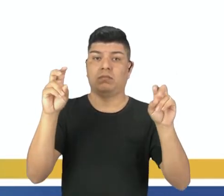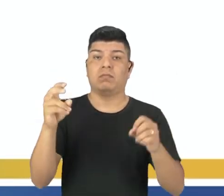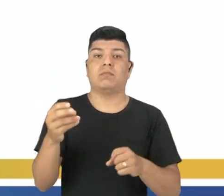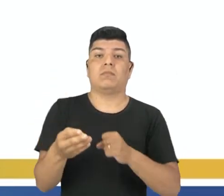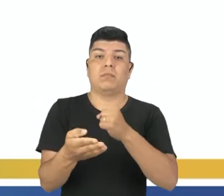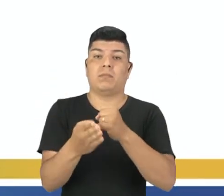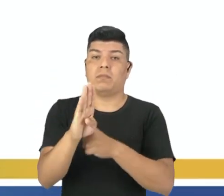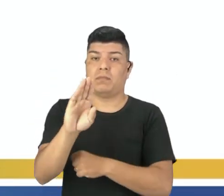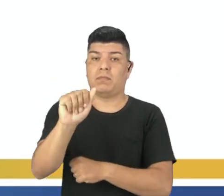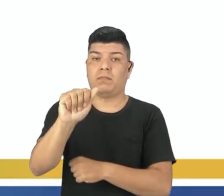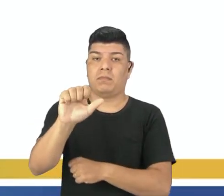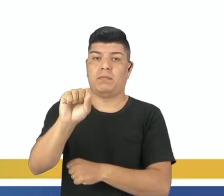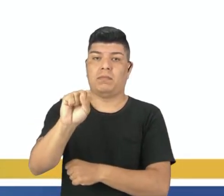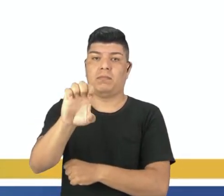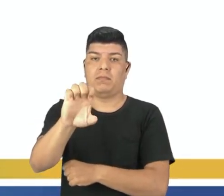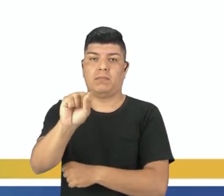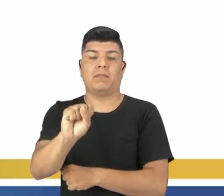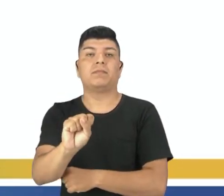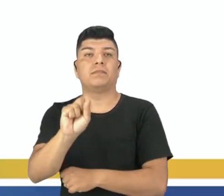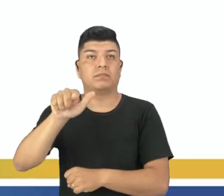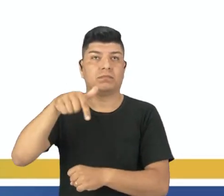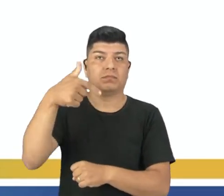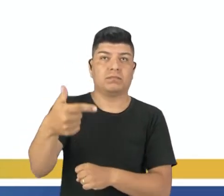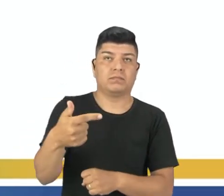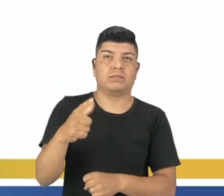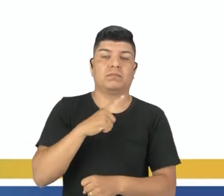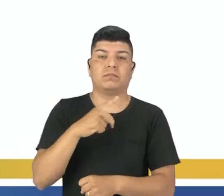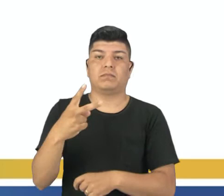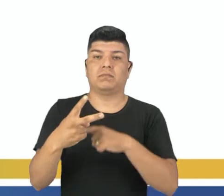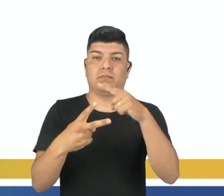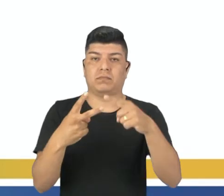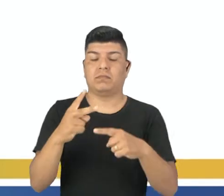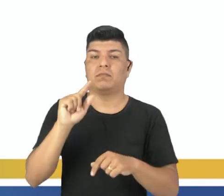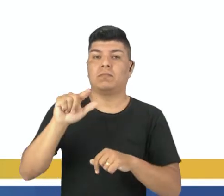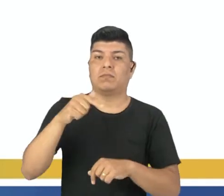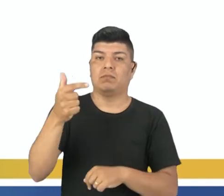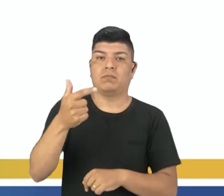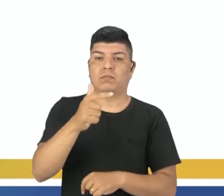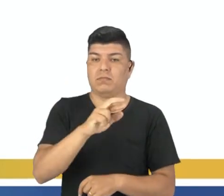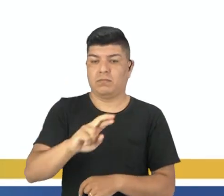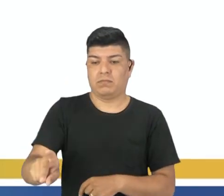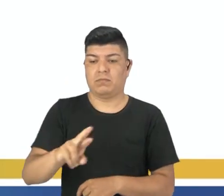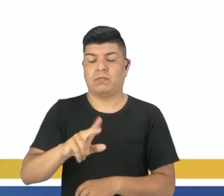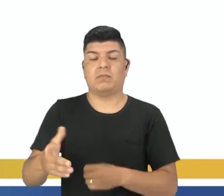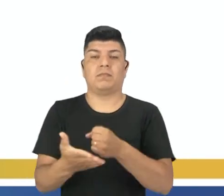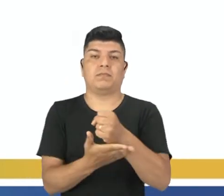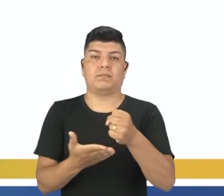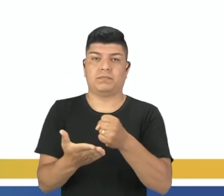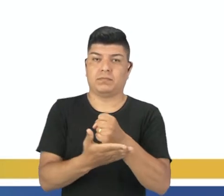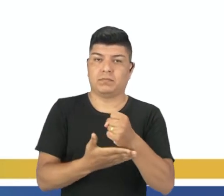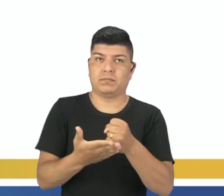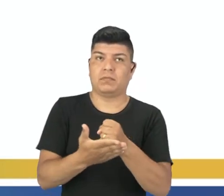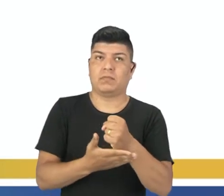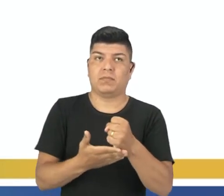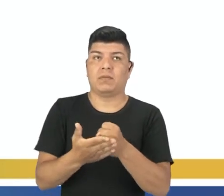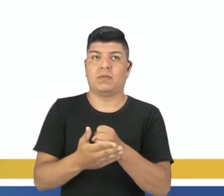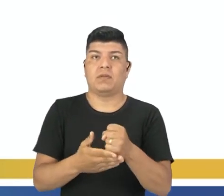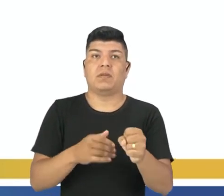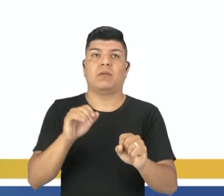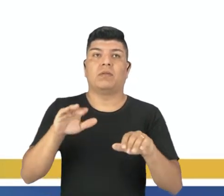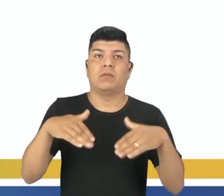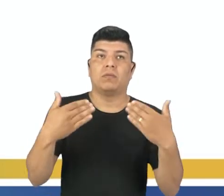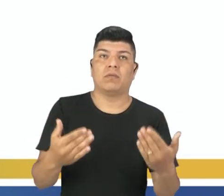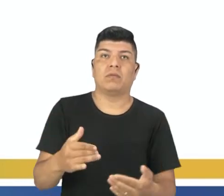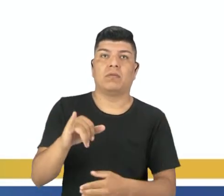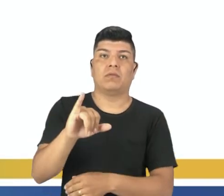bases os trapézios que possui os outros dois lados que não são bases congruentes né são chamados de isósceles